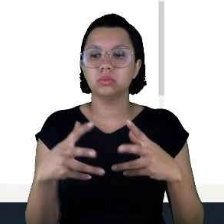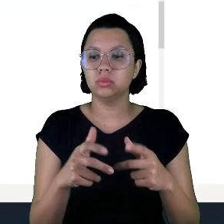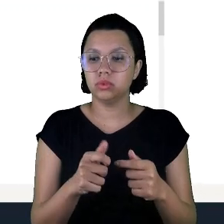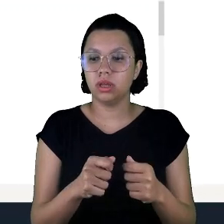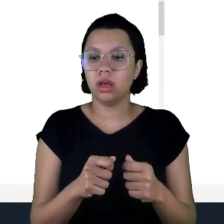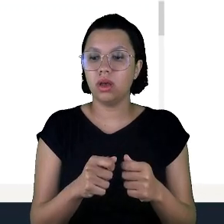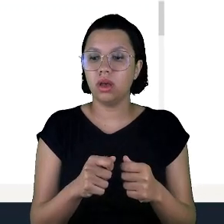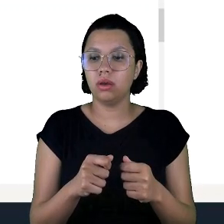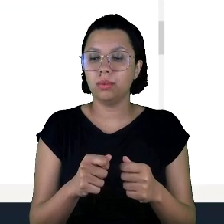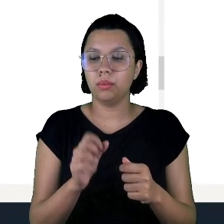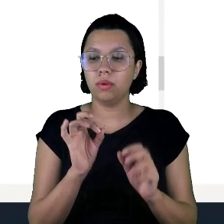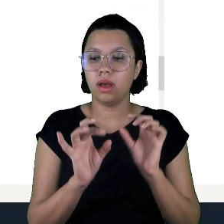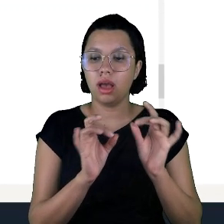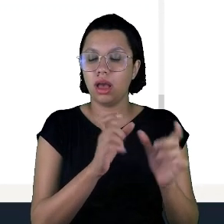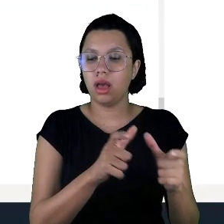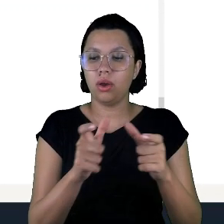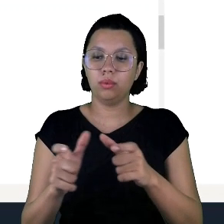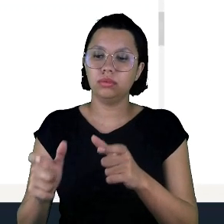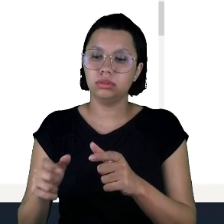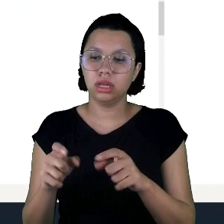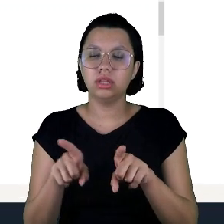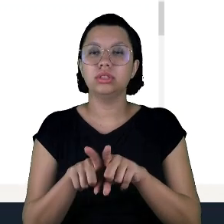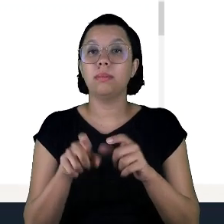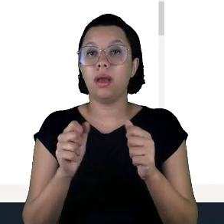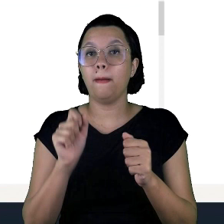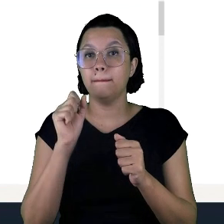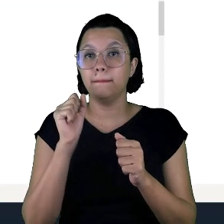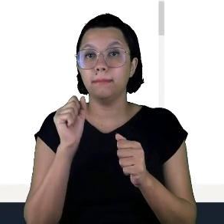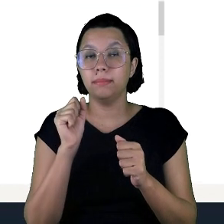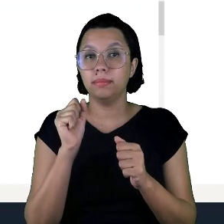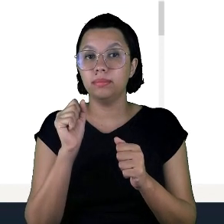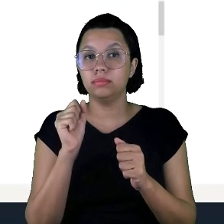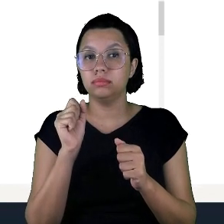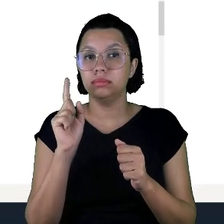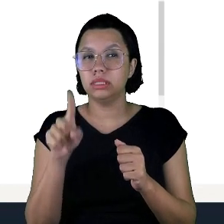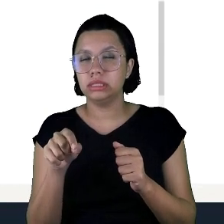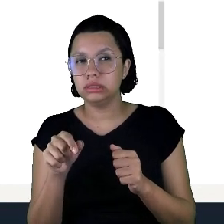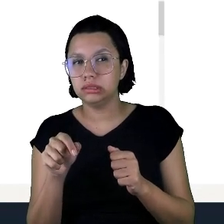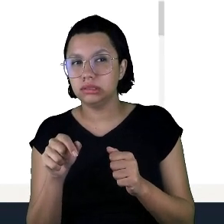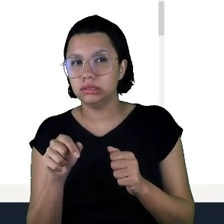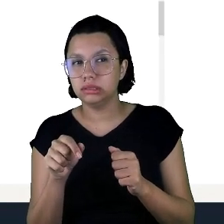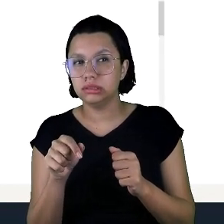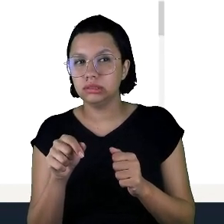aqui o acervo por unidade. E aqui também é possível